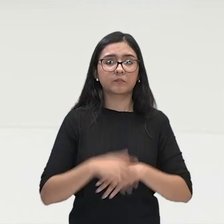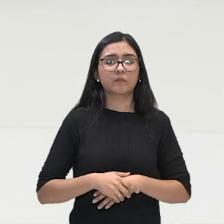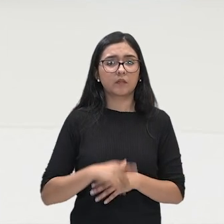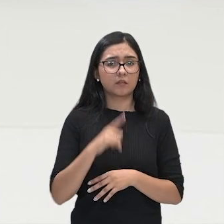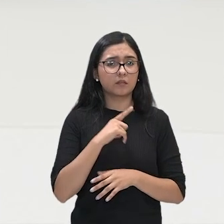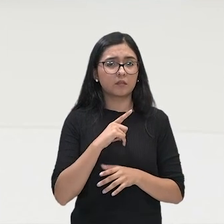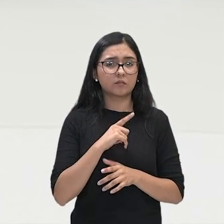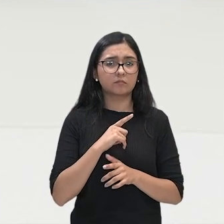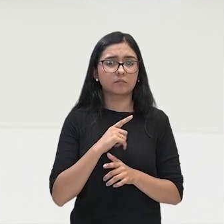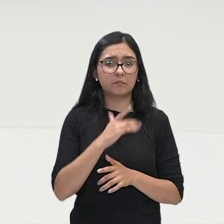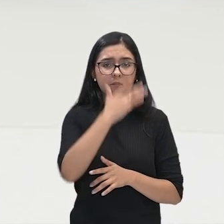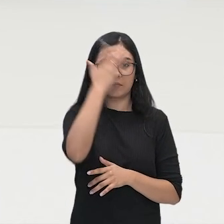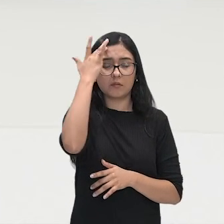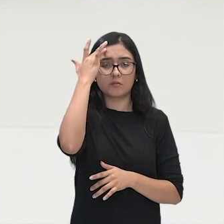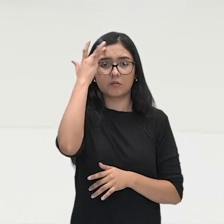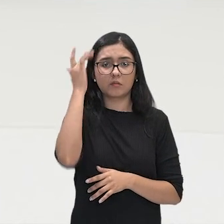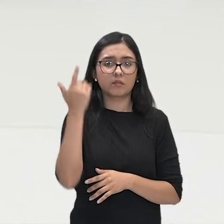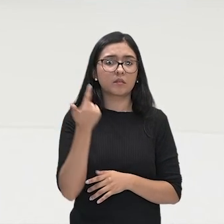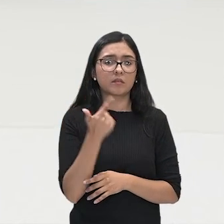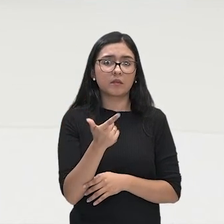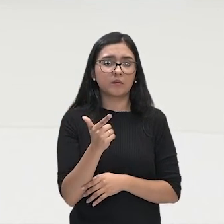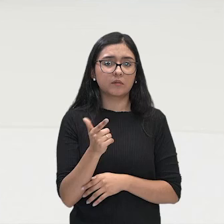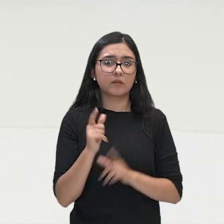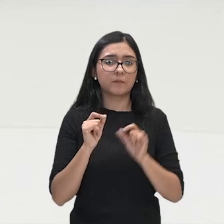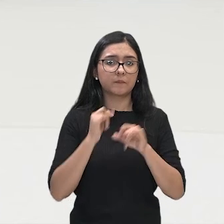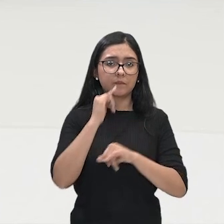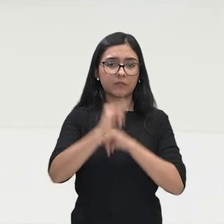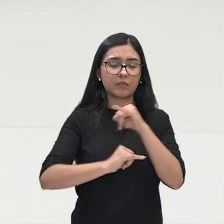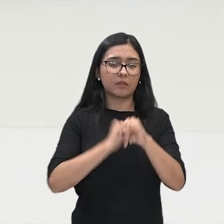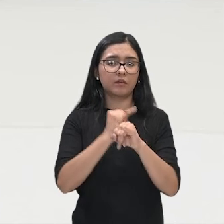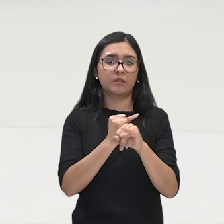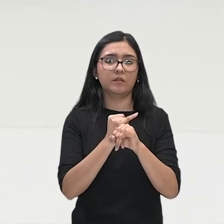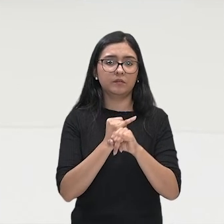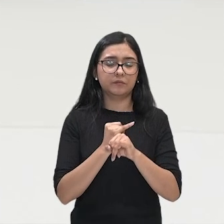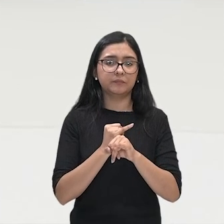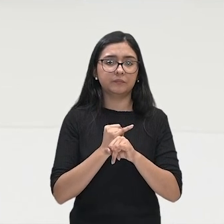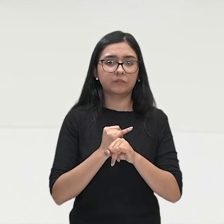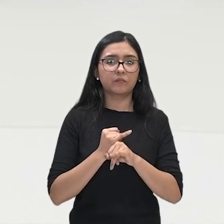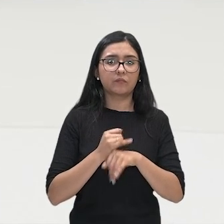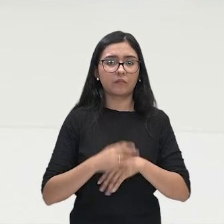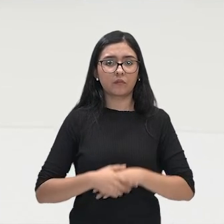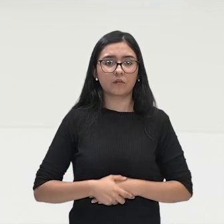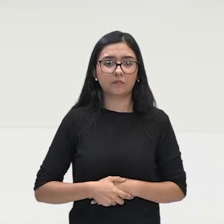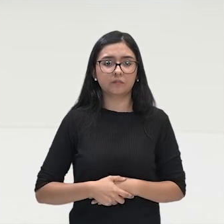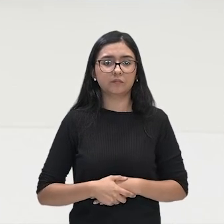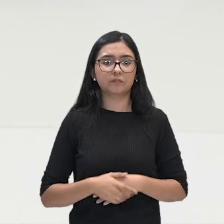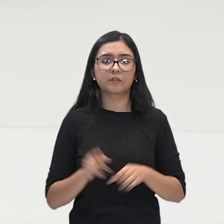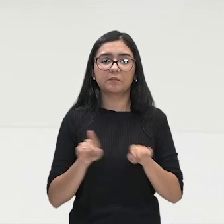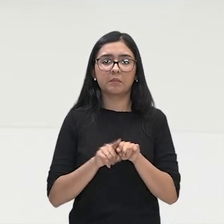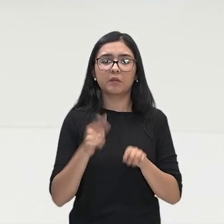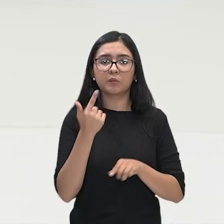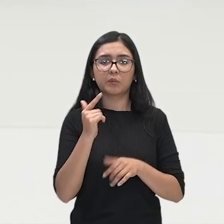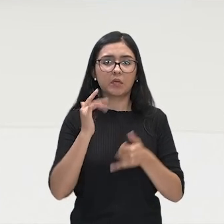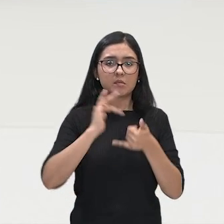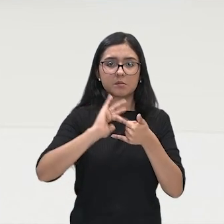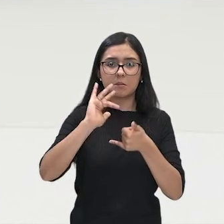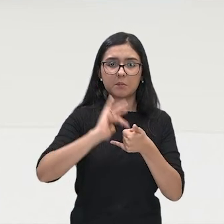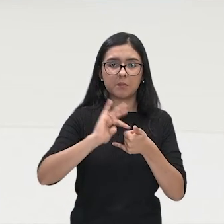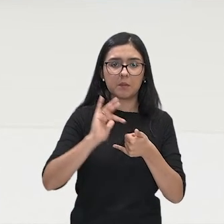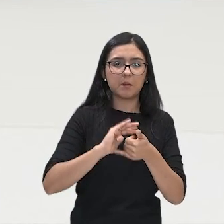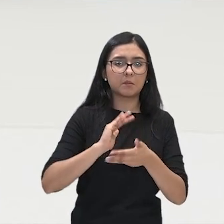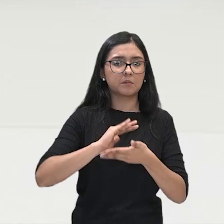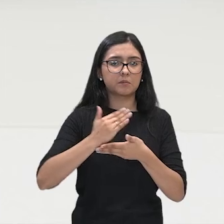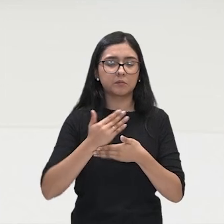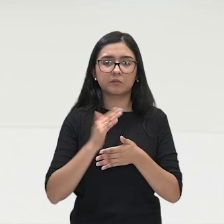tem condições, né, de acessar a internet, nem tem aparelhos para isso.